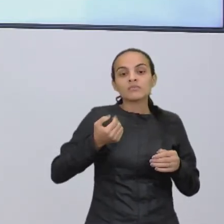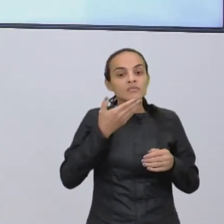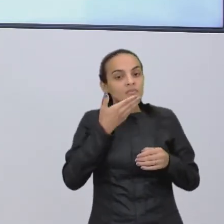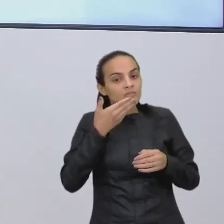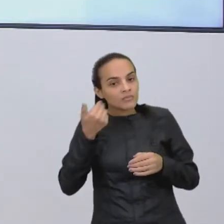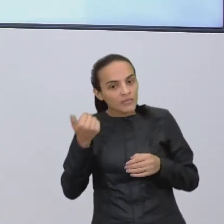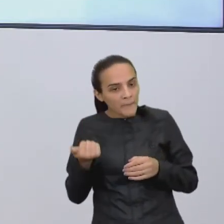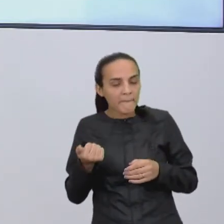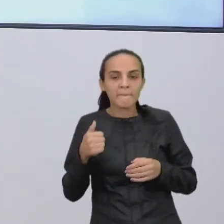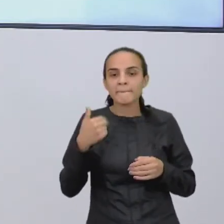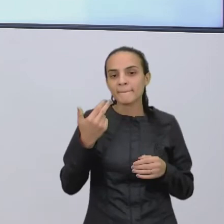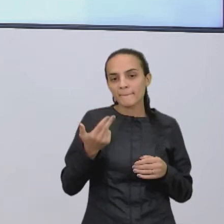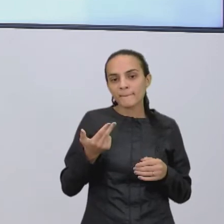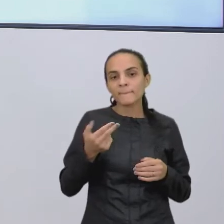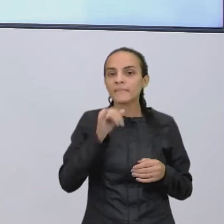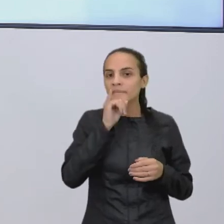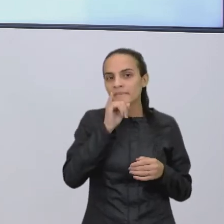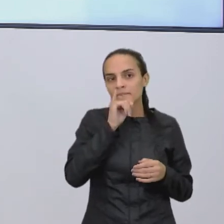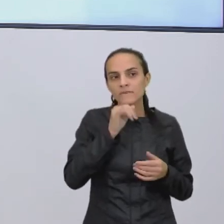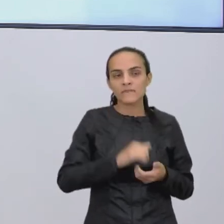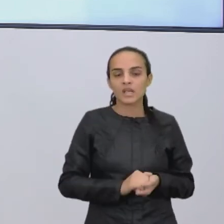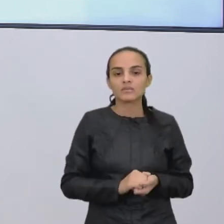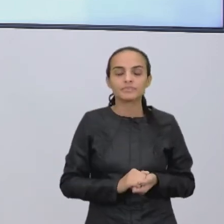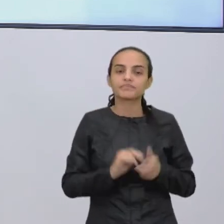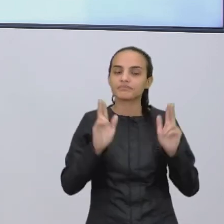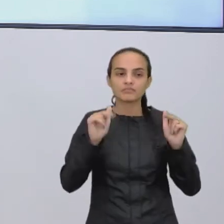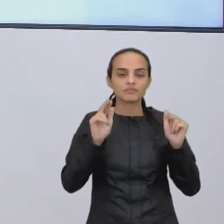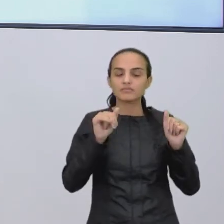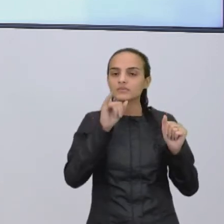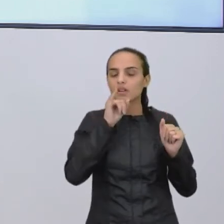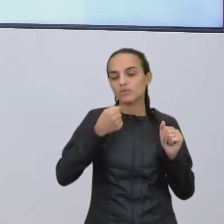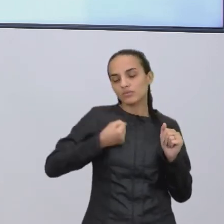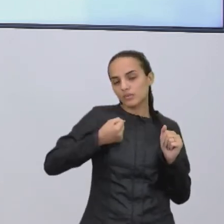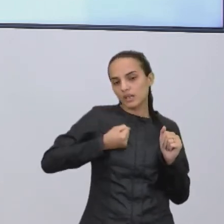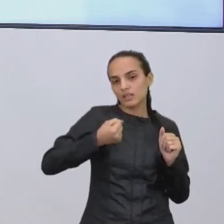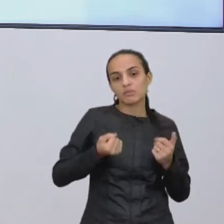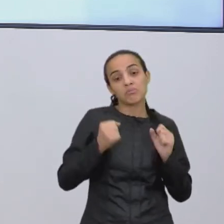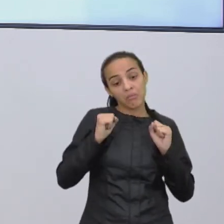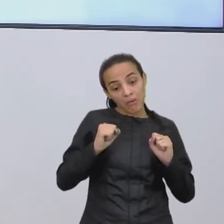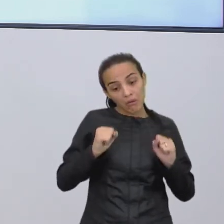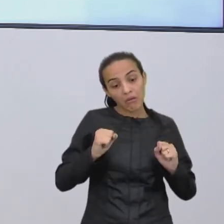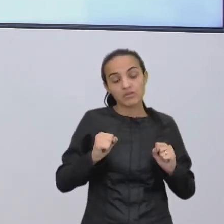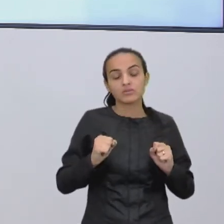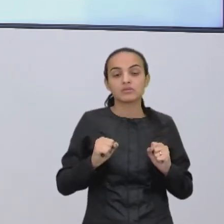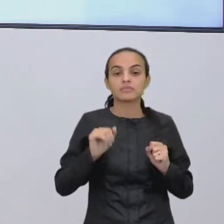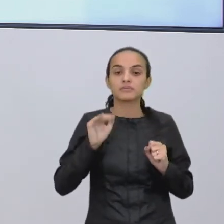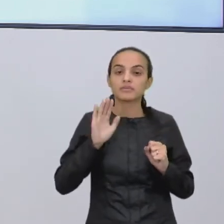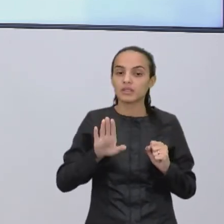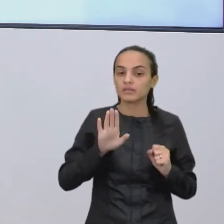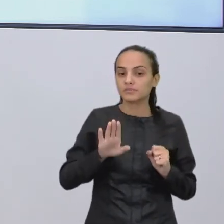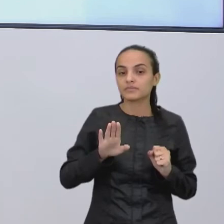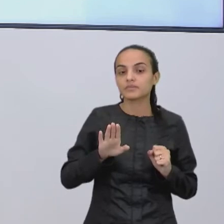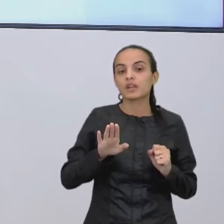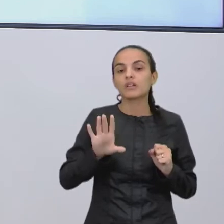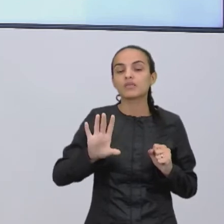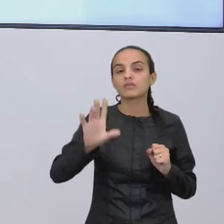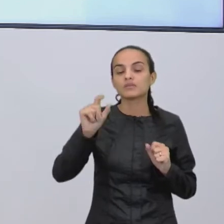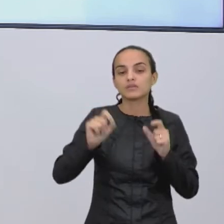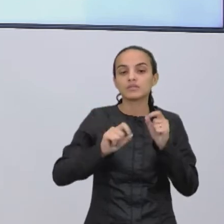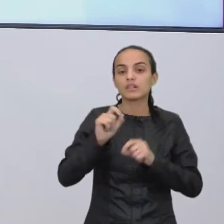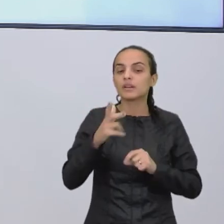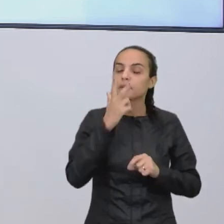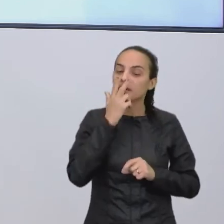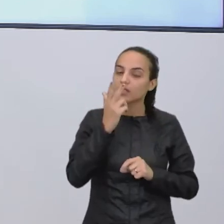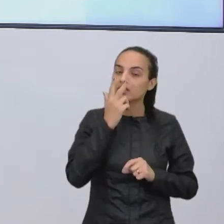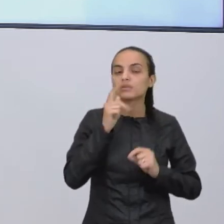qualitativa, tá? Envolvendo uma questão numérica, até pode, tá ok? Porque aí o que acontece? Aparece a